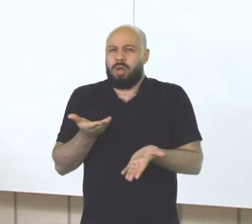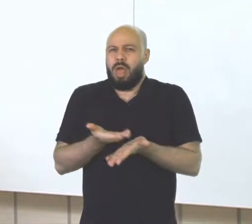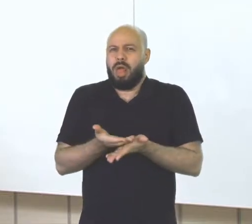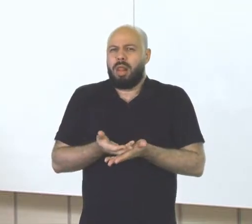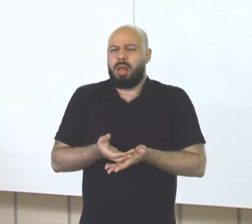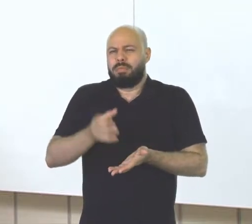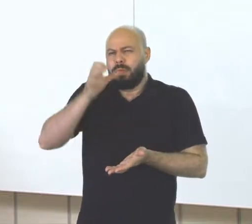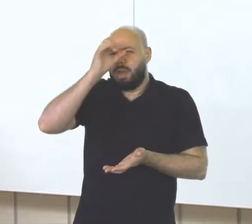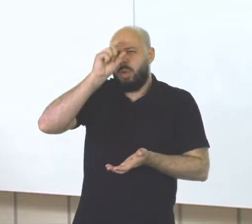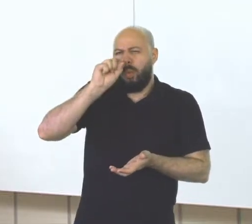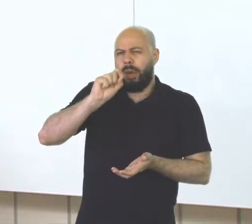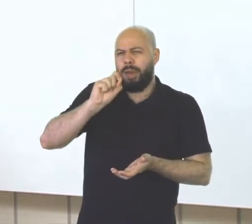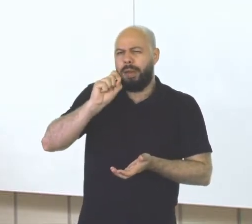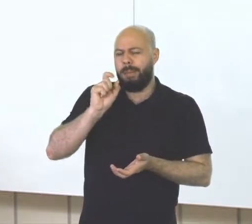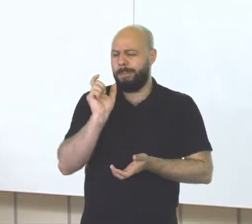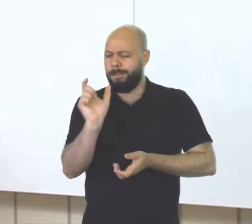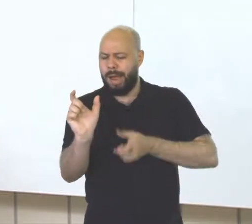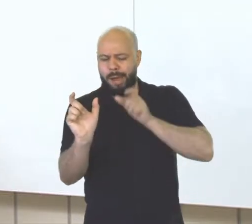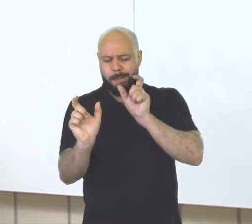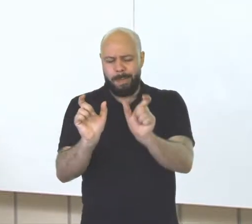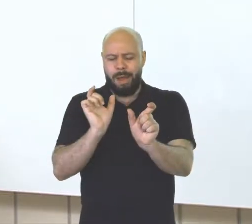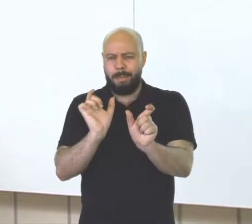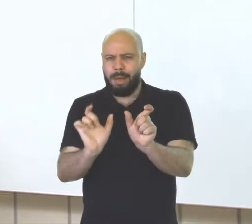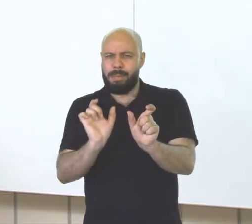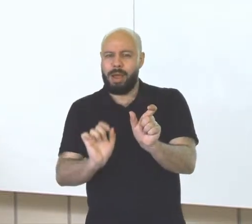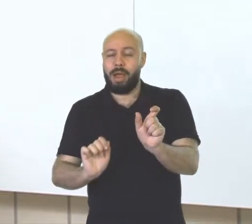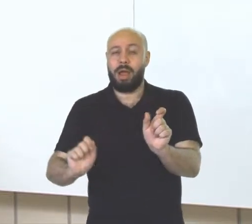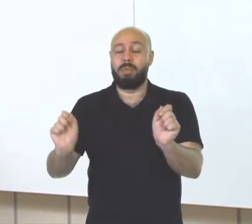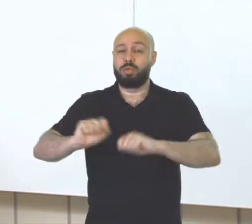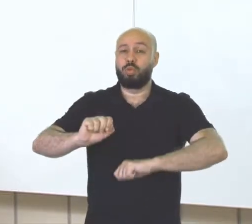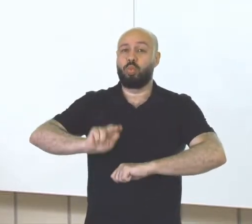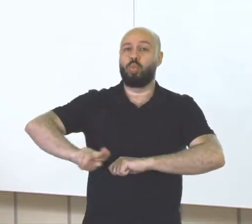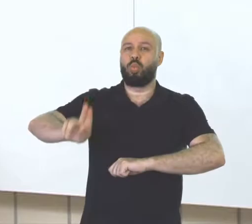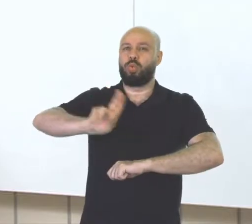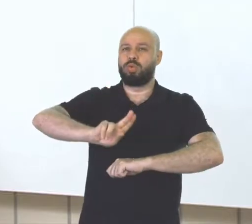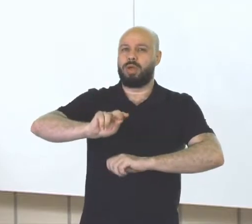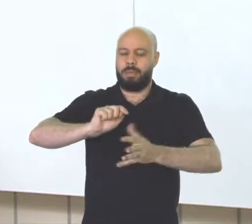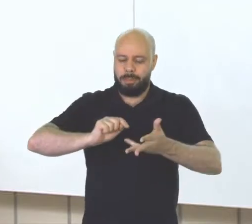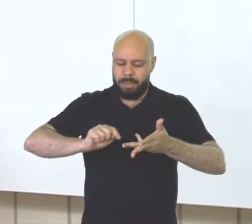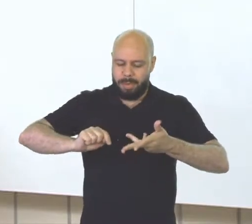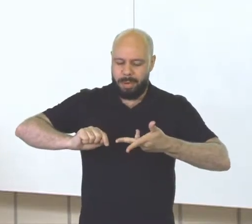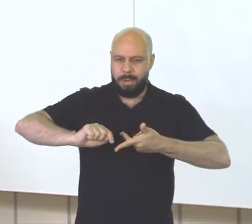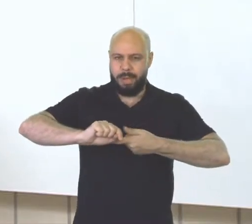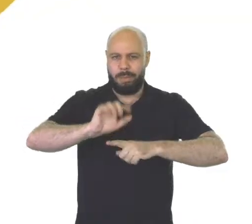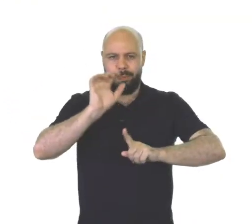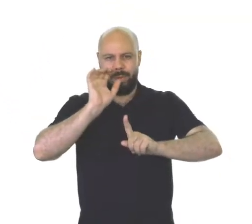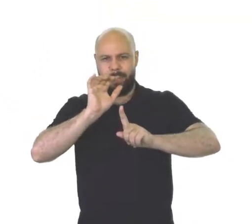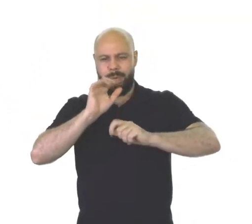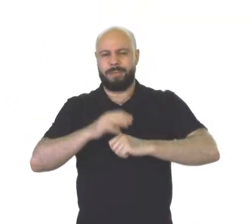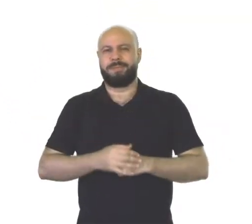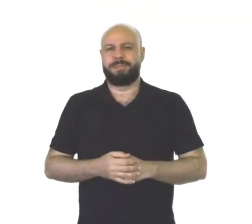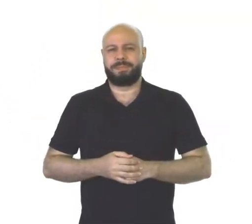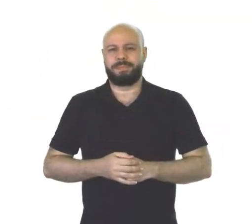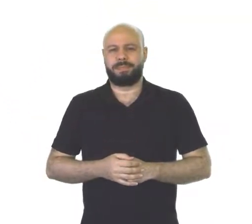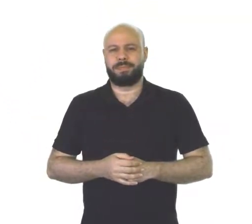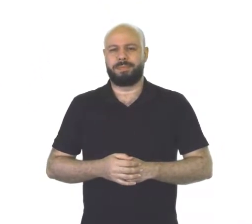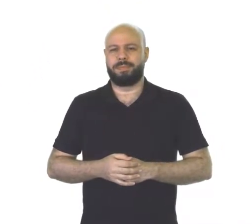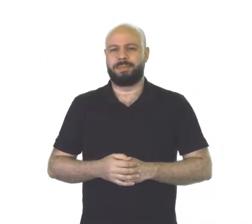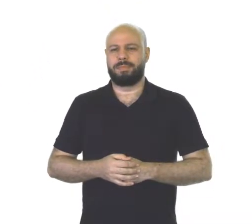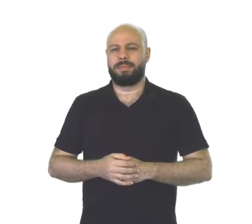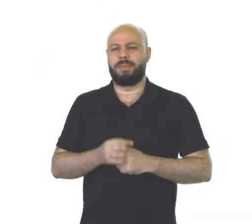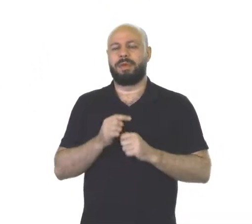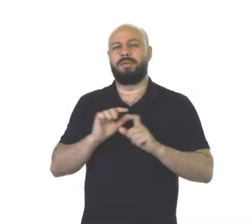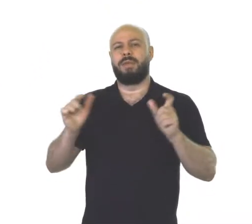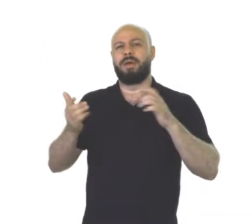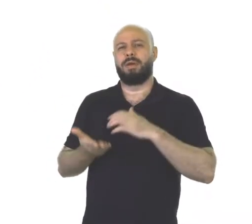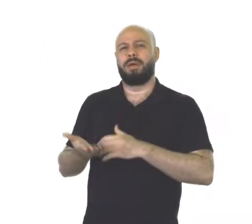aprender algumas palavras que fazem parte desse processo, viu pessoal? Então, observem esse slide aí na